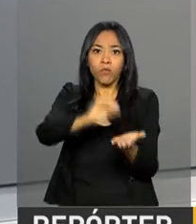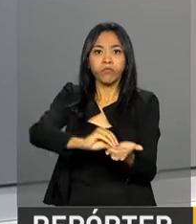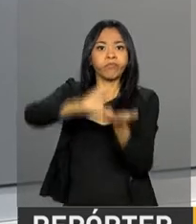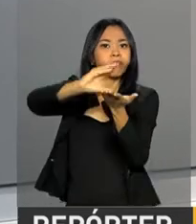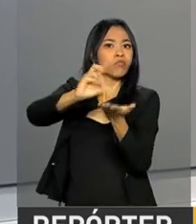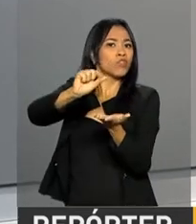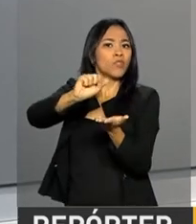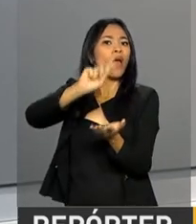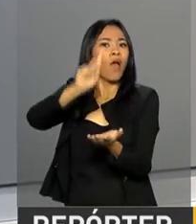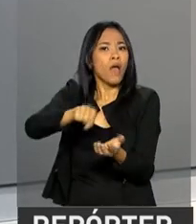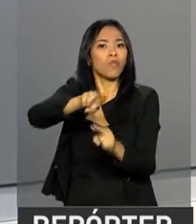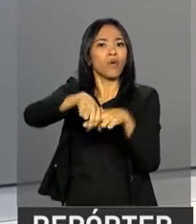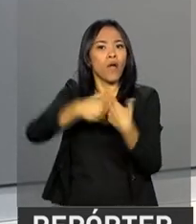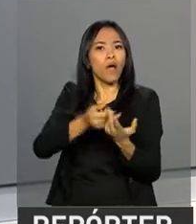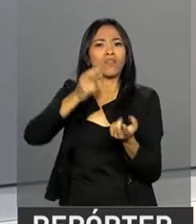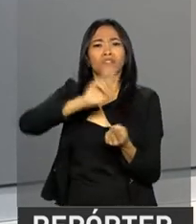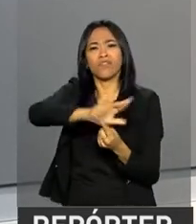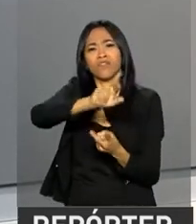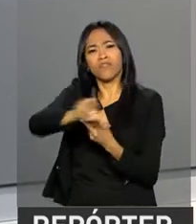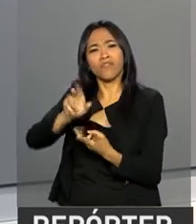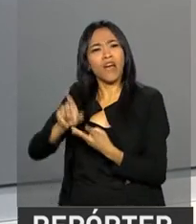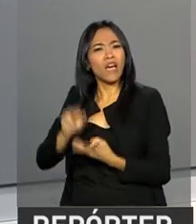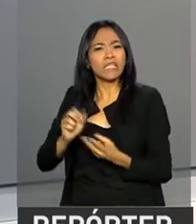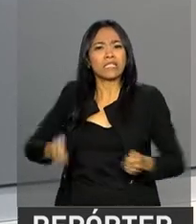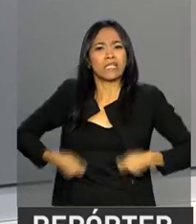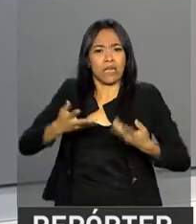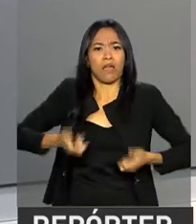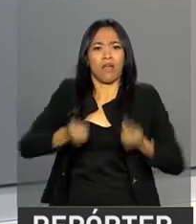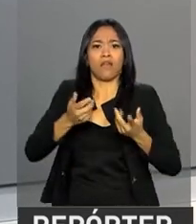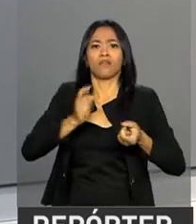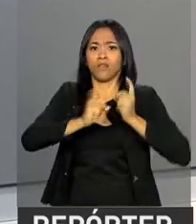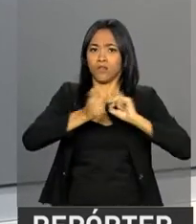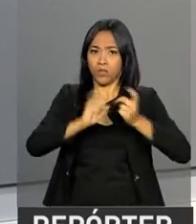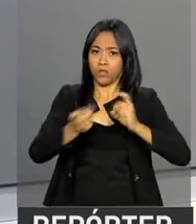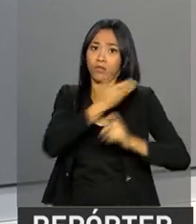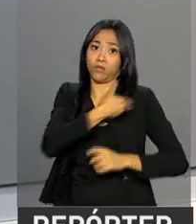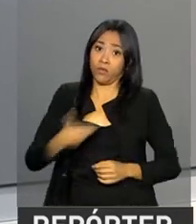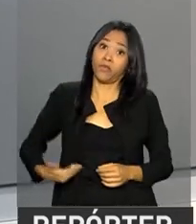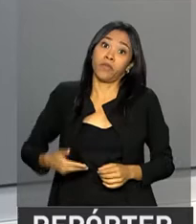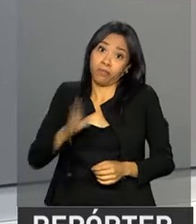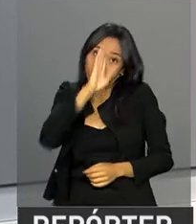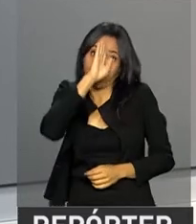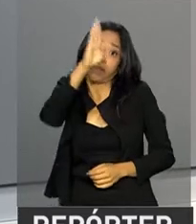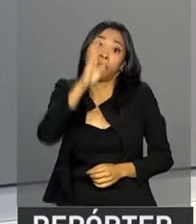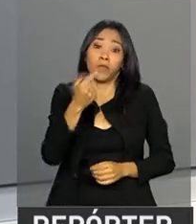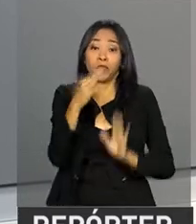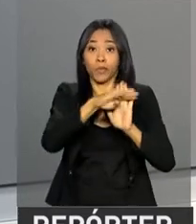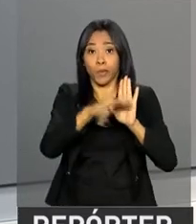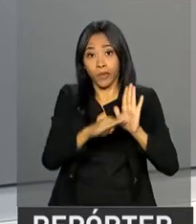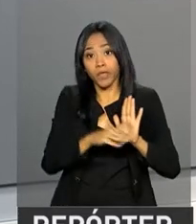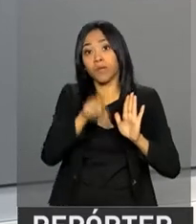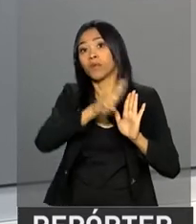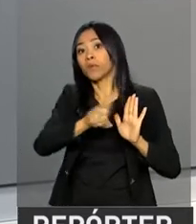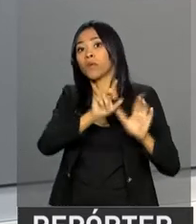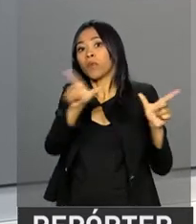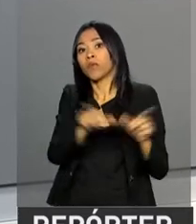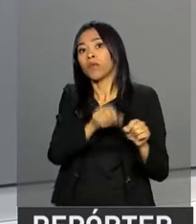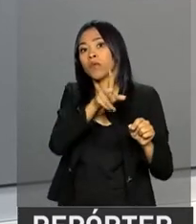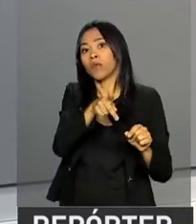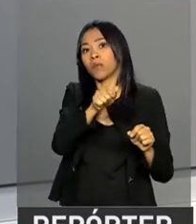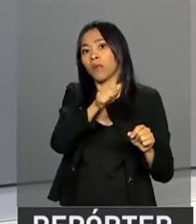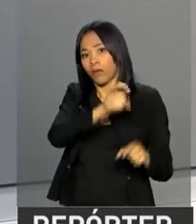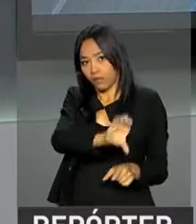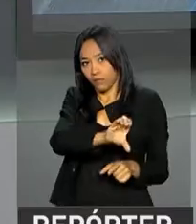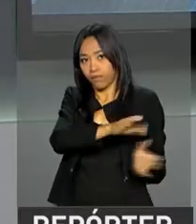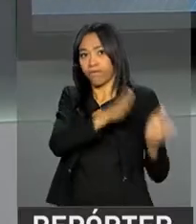de atendimento de diversas despesas administrativas inclusive programações que compõe o programa de aceleração do crescimento o